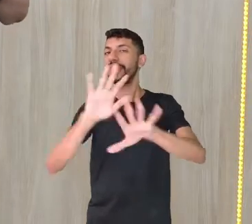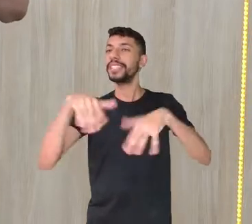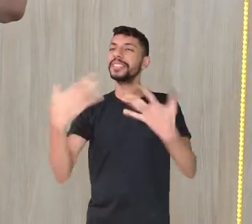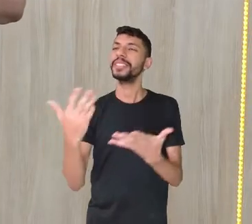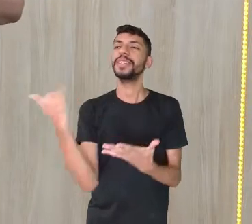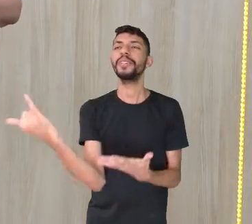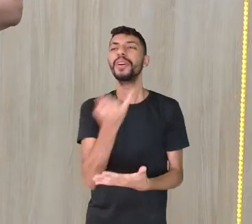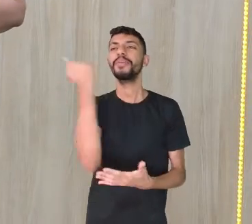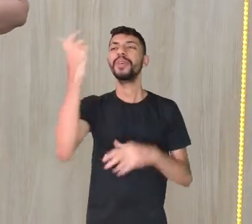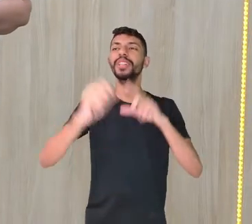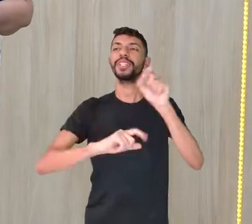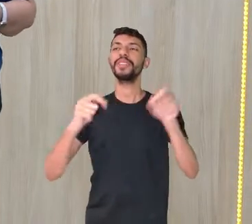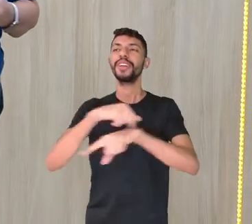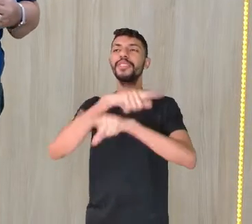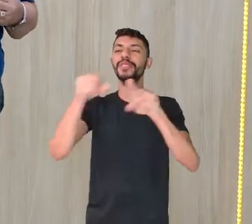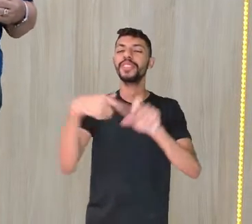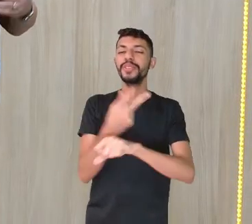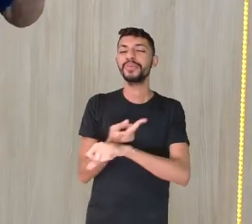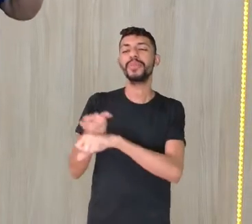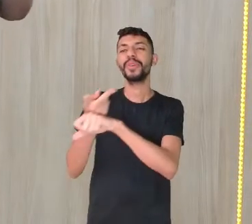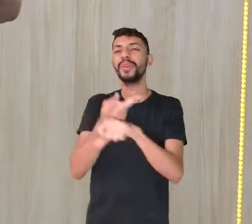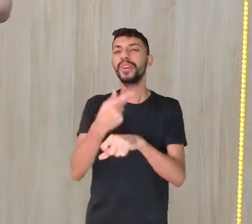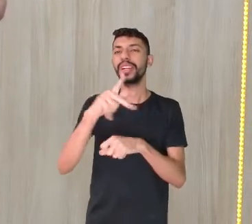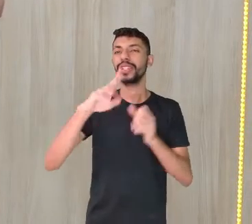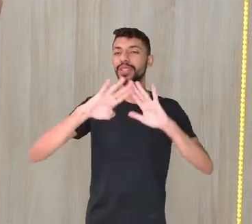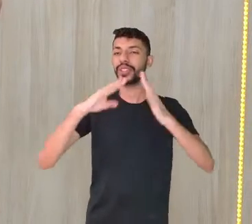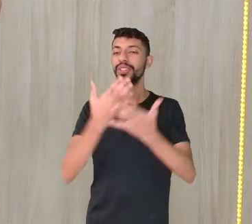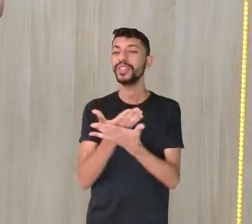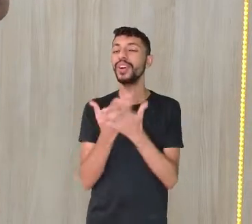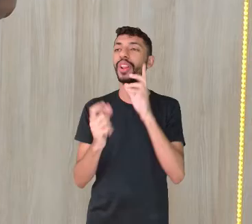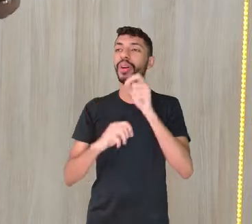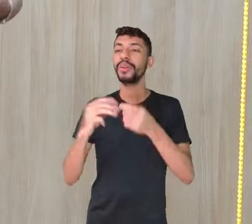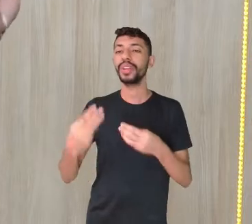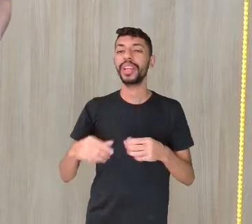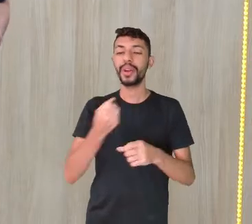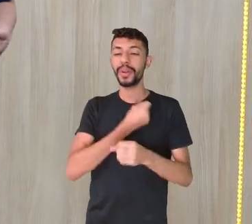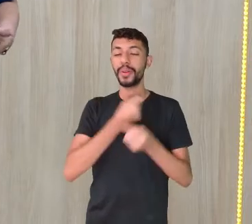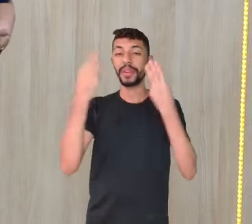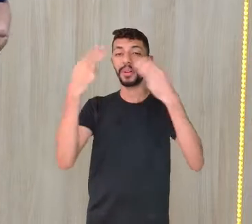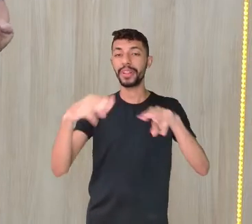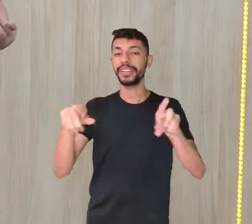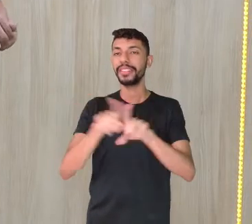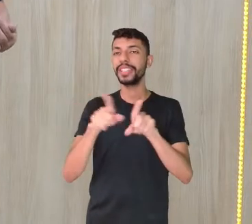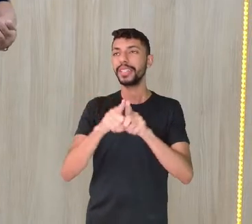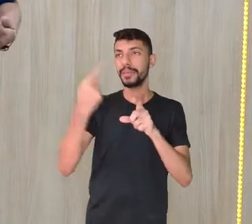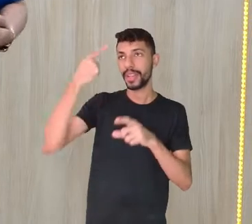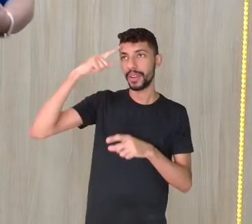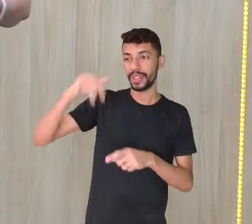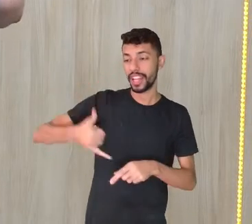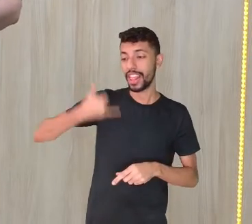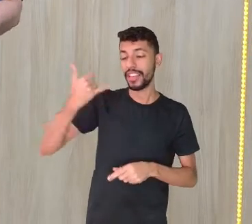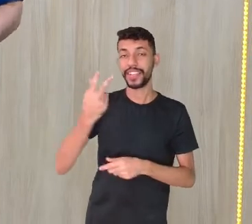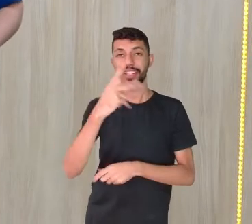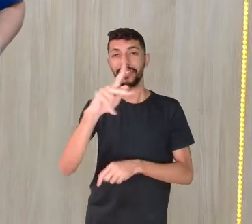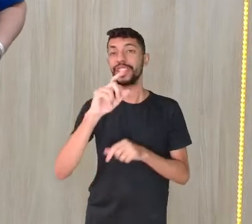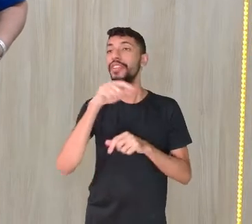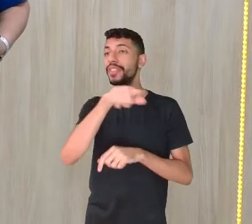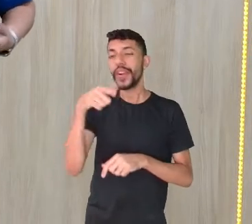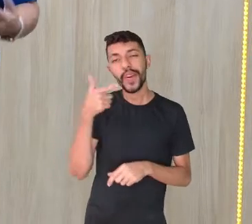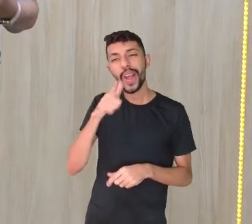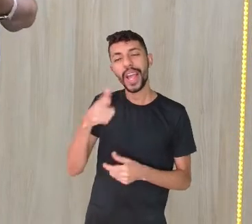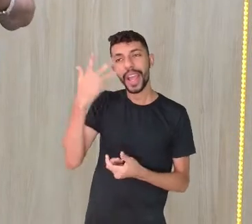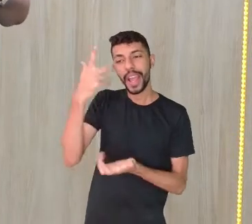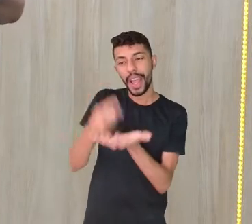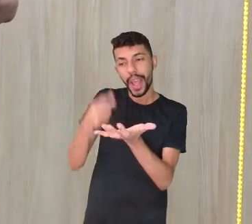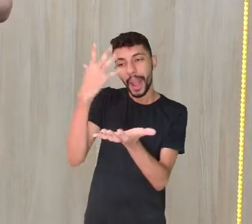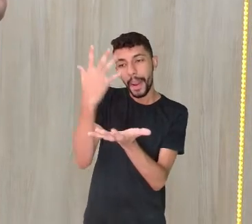que vocês busquem aí na escola de vocês a matrícula, com a data de aniversário de vocês possam baixar.